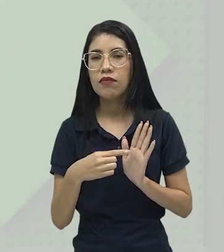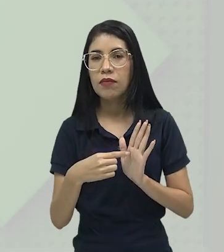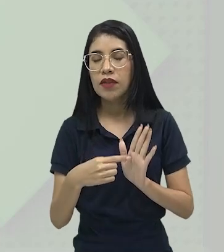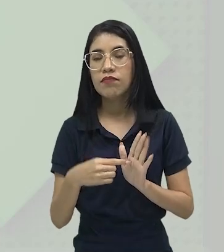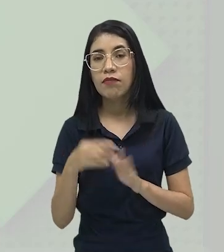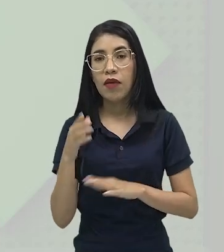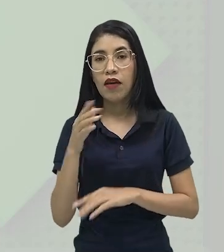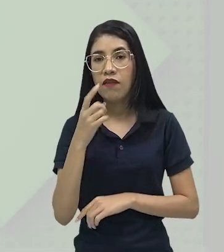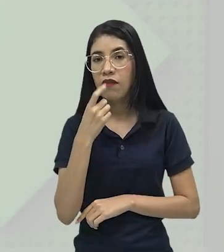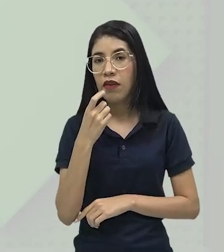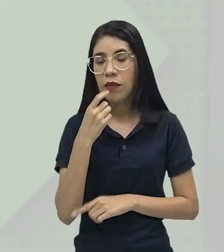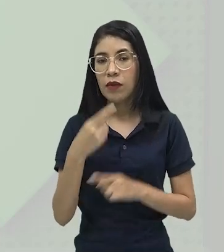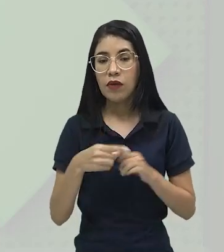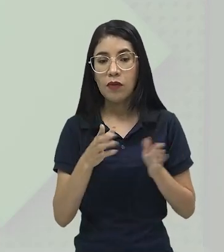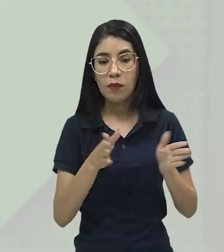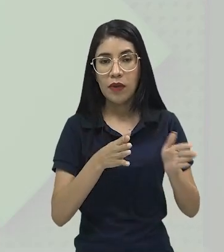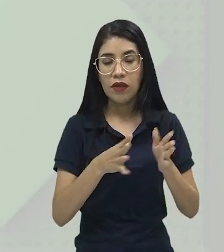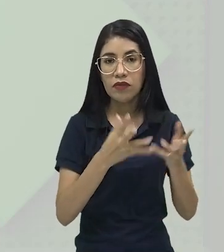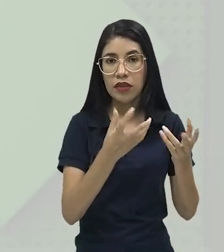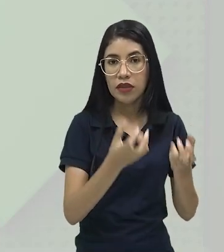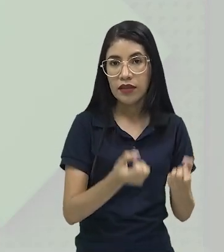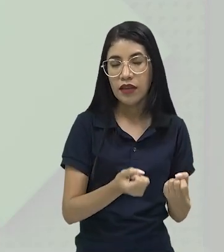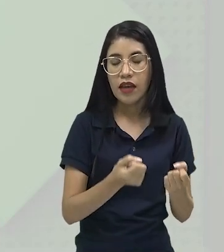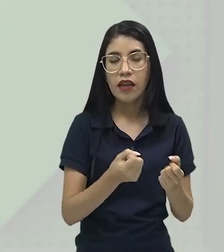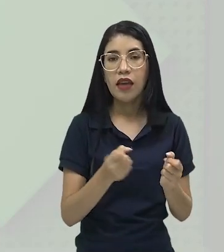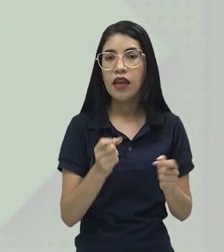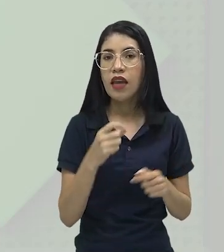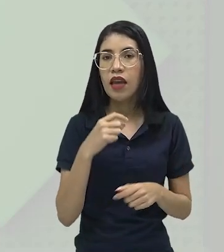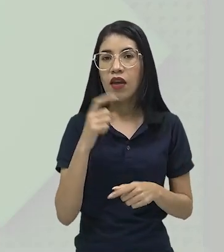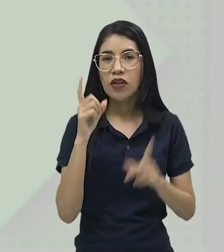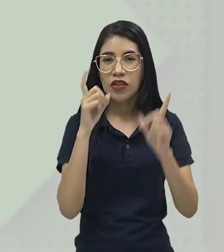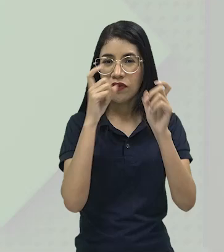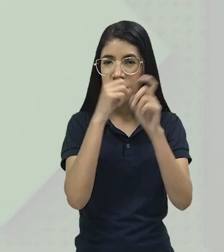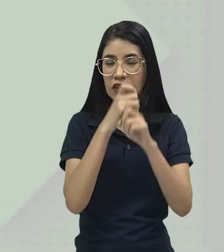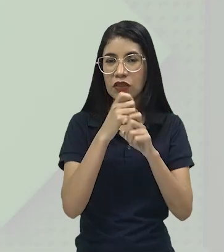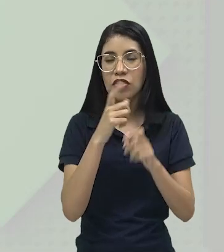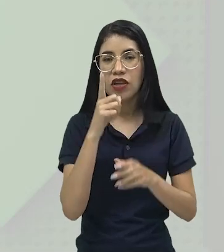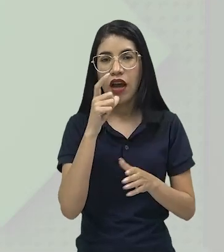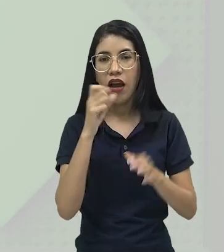de estiagem, em que nós tivemos aí uma dificuldade em acumular essa